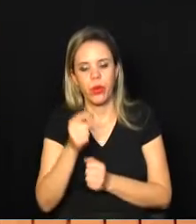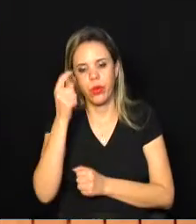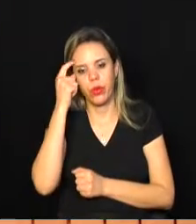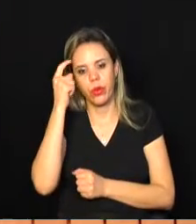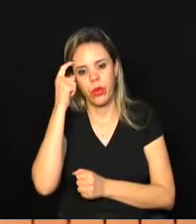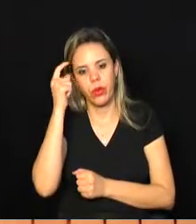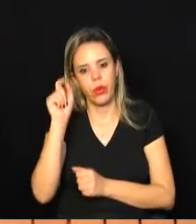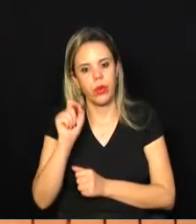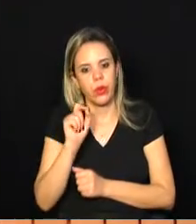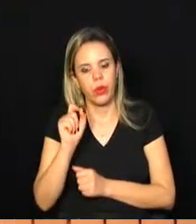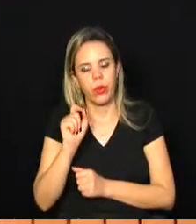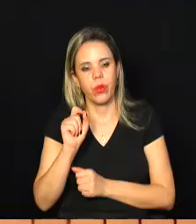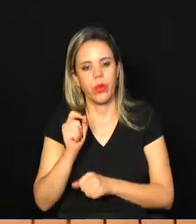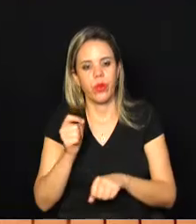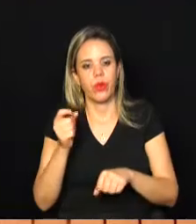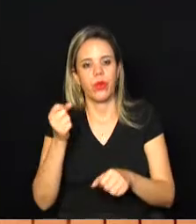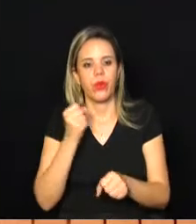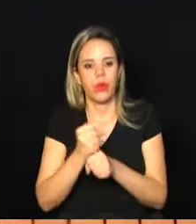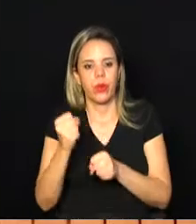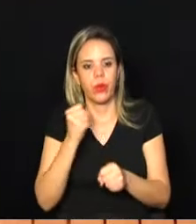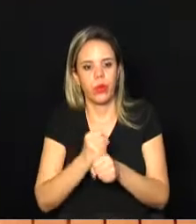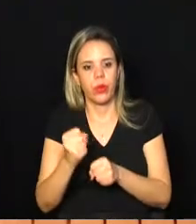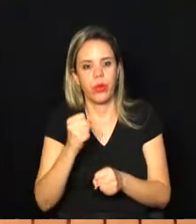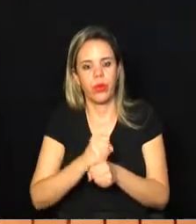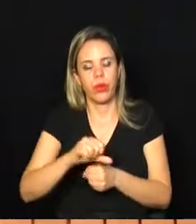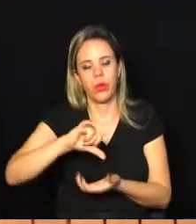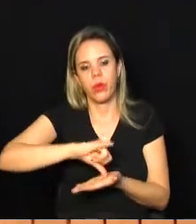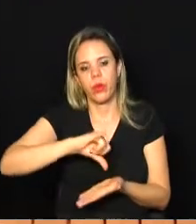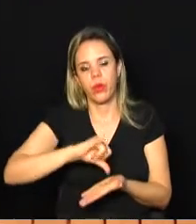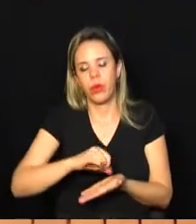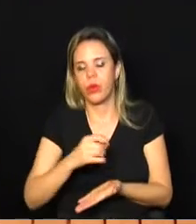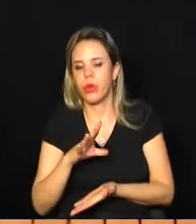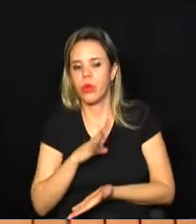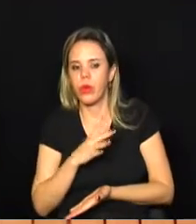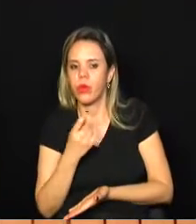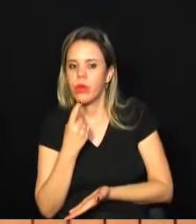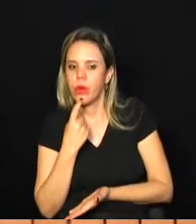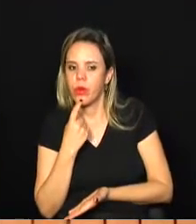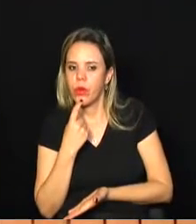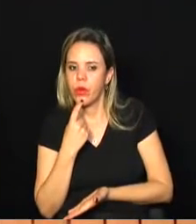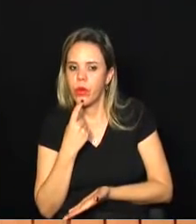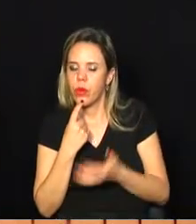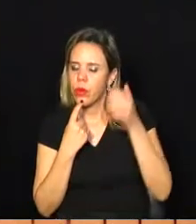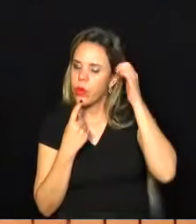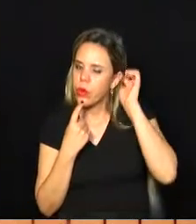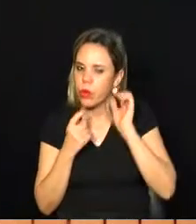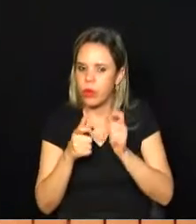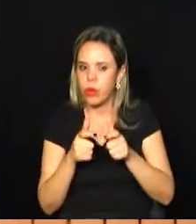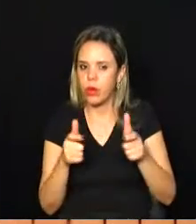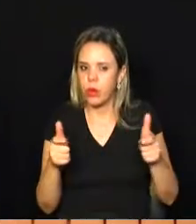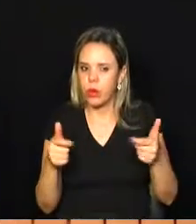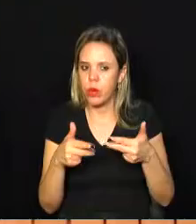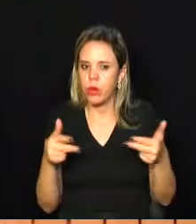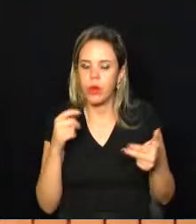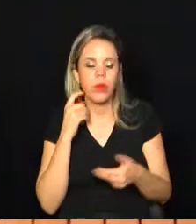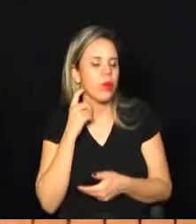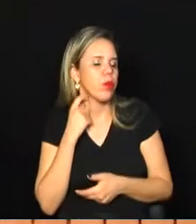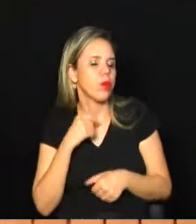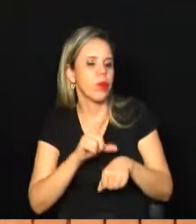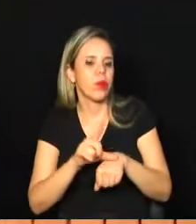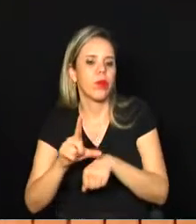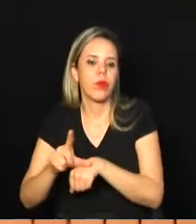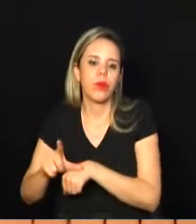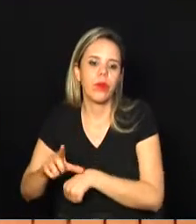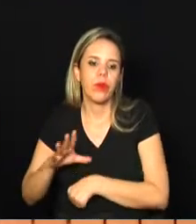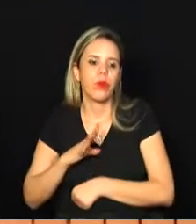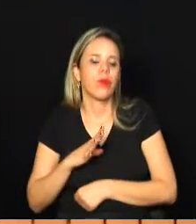penso que a revitalização do centro o centro da cidade com a expansão do comércio